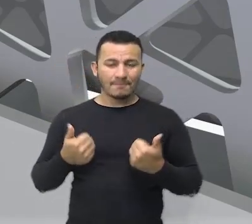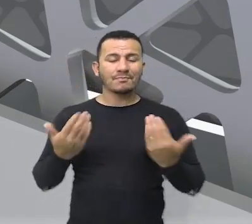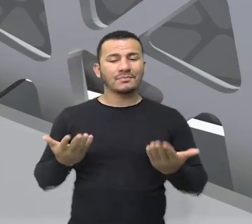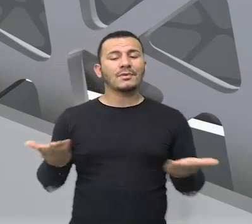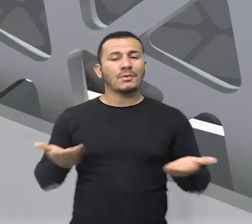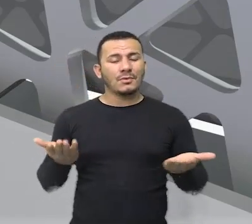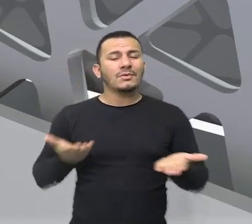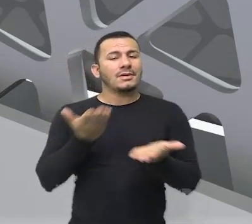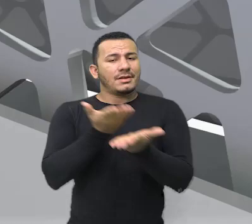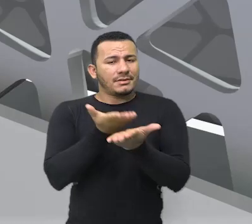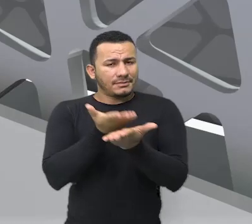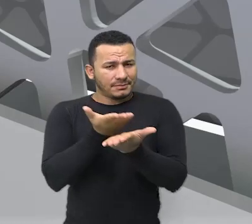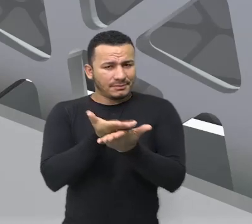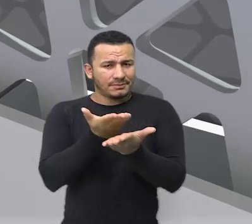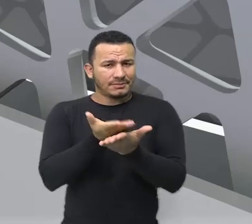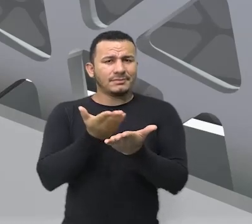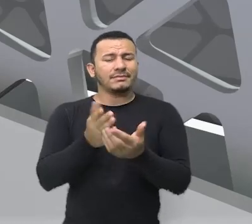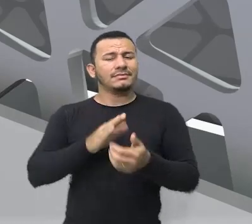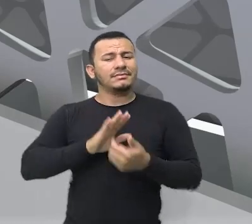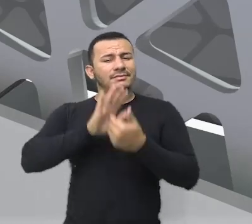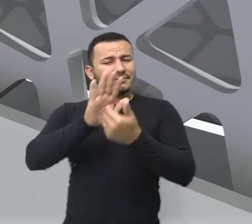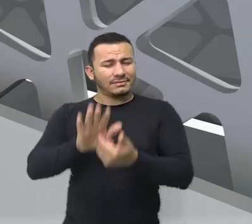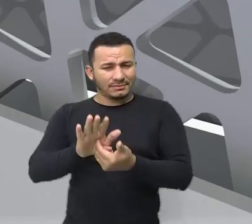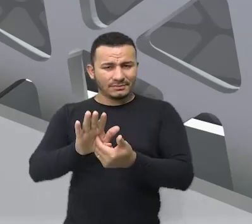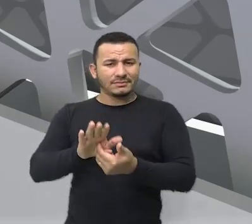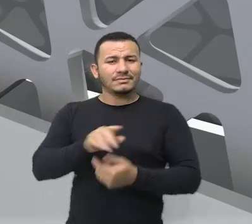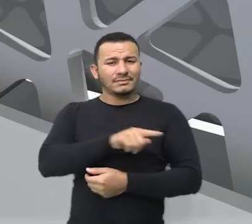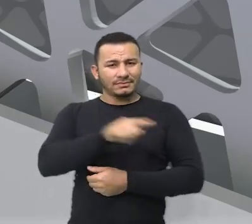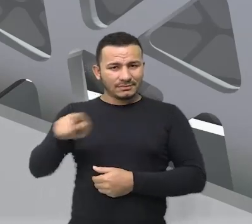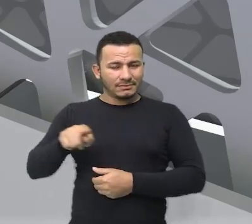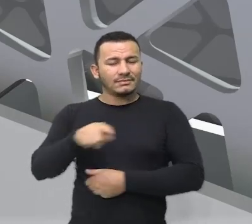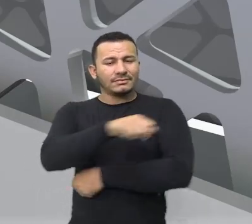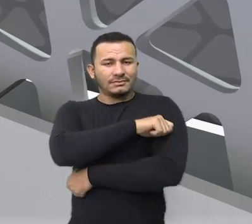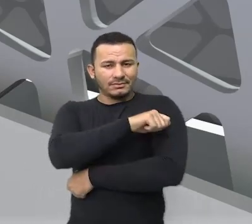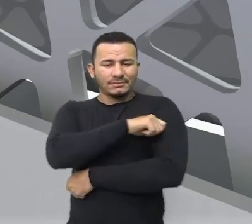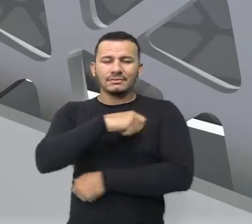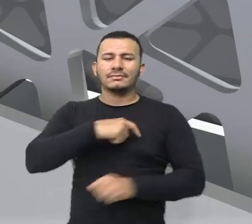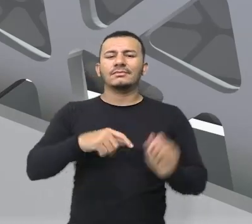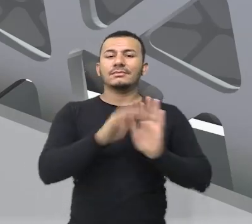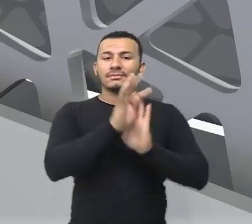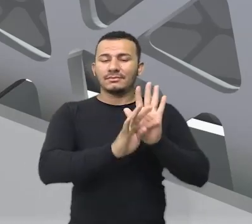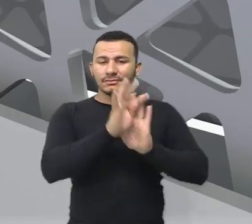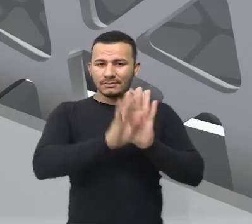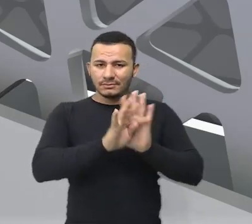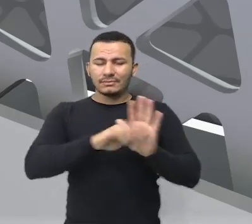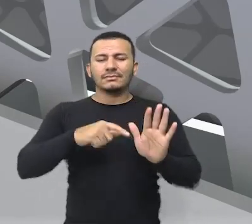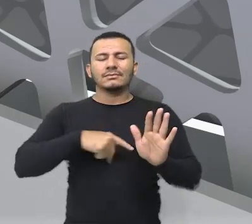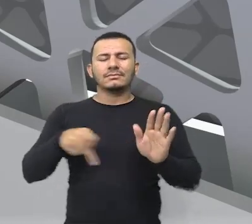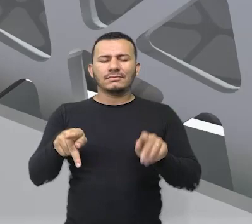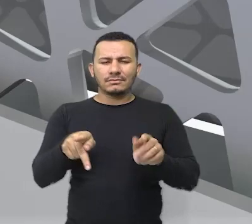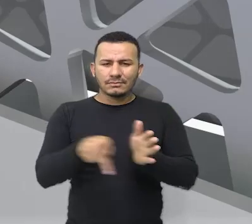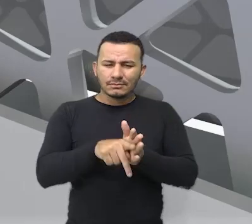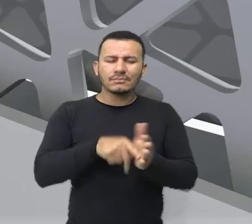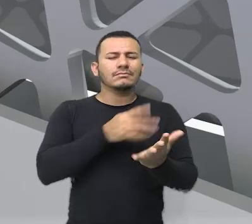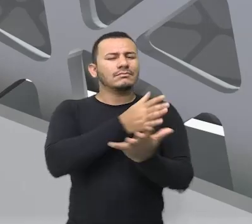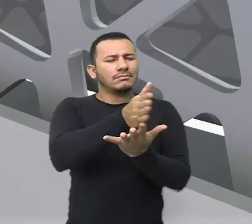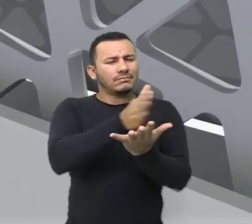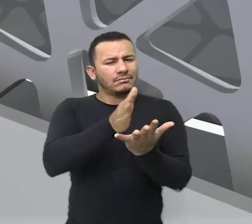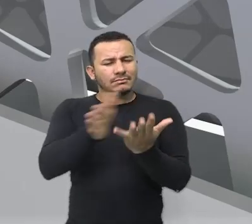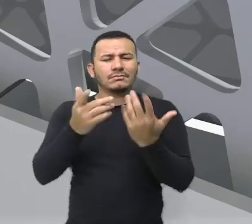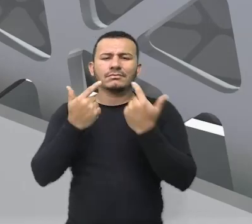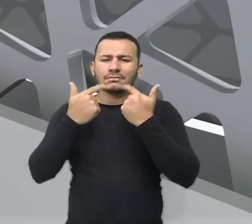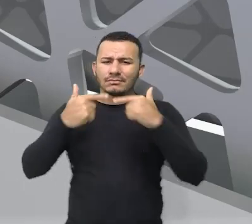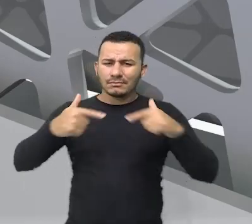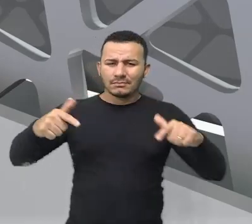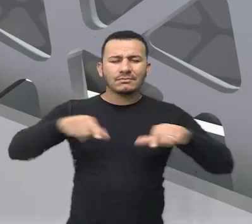nessa aula, a gente trouxe à tona aqui com vocês textos que são multissemióticos, como é o caso do